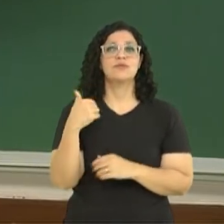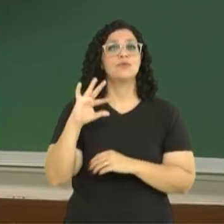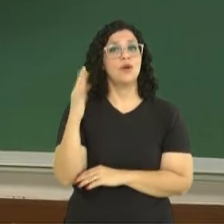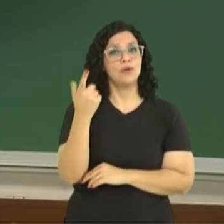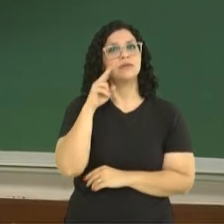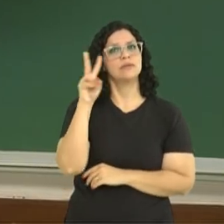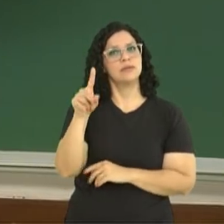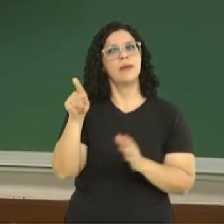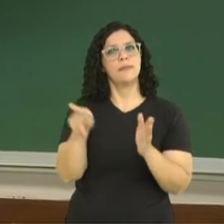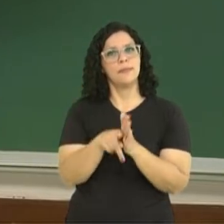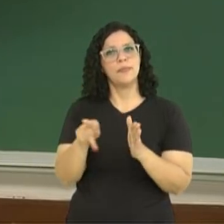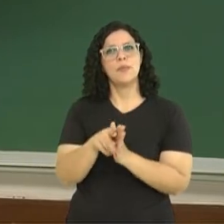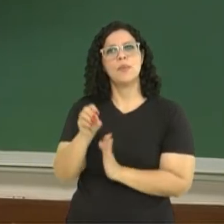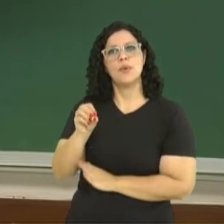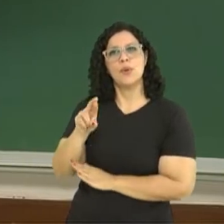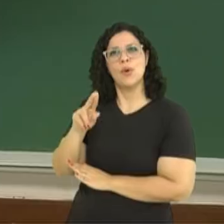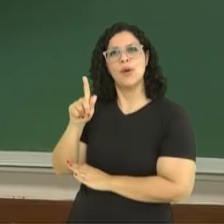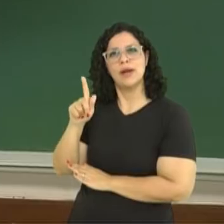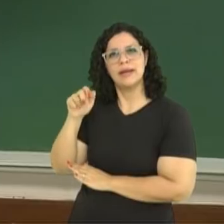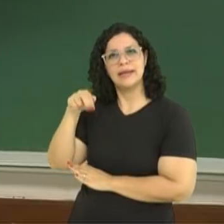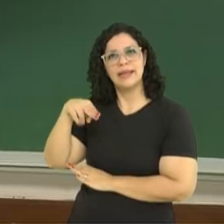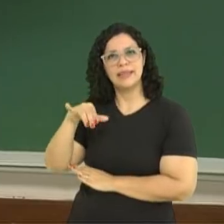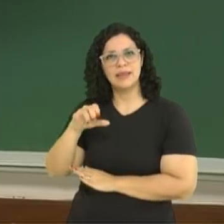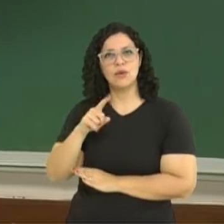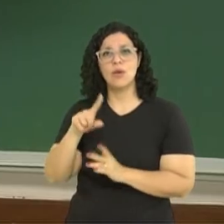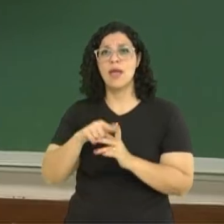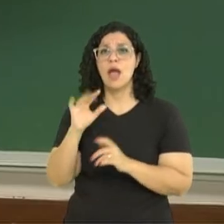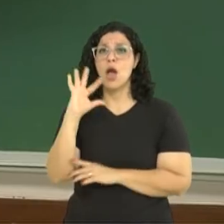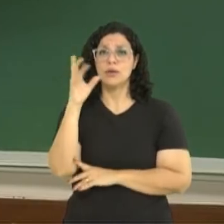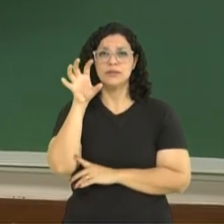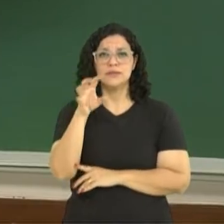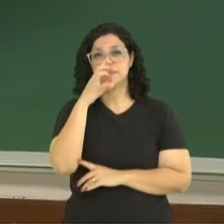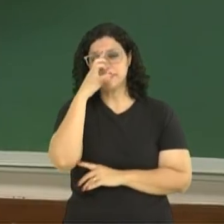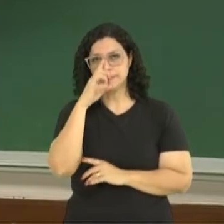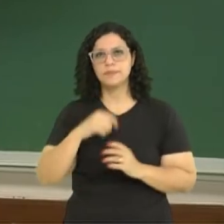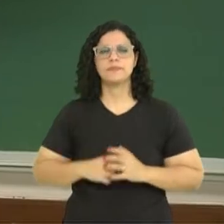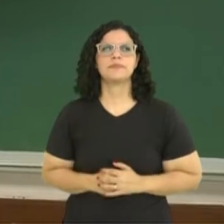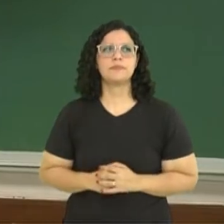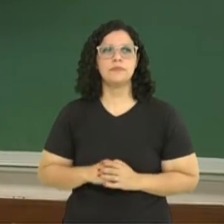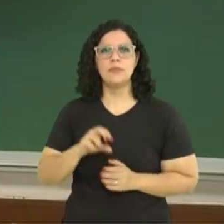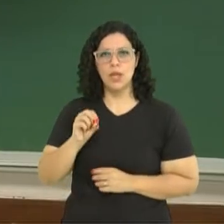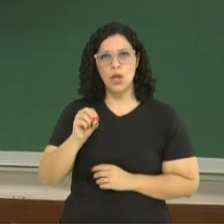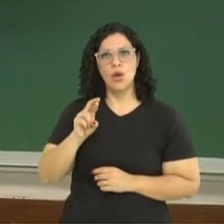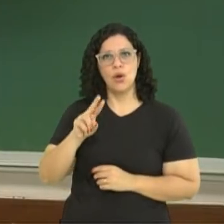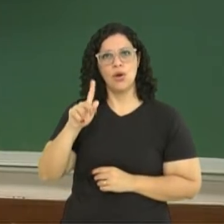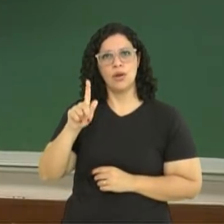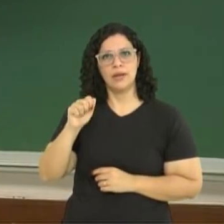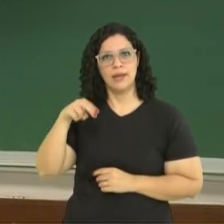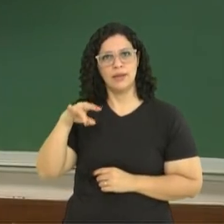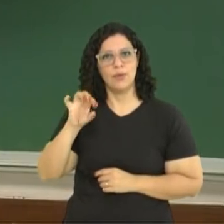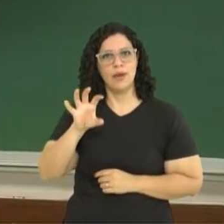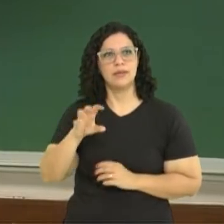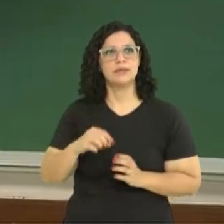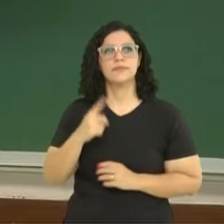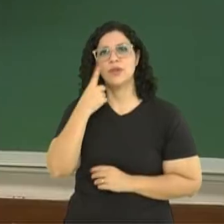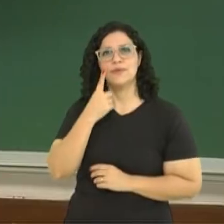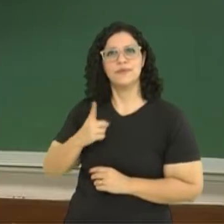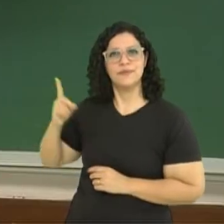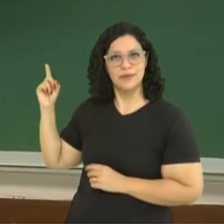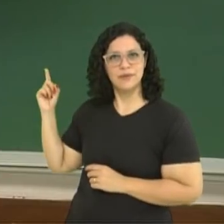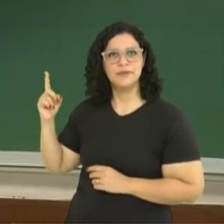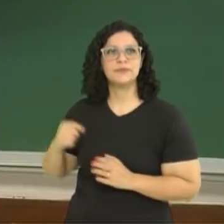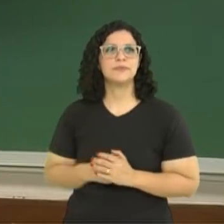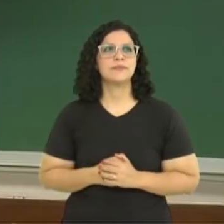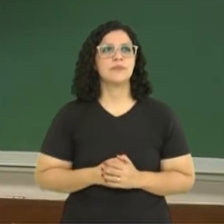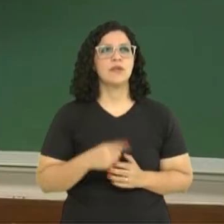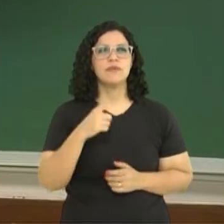que é uma coisa que foi construída sem intenção, mas é uma coisa que aconteceu. E isso é chamado de textura orgânica. E,